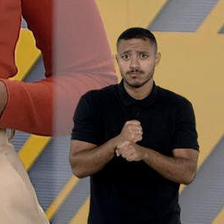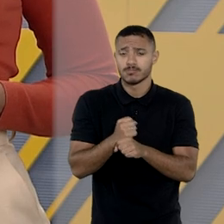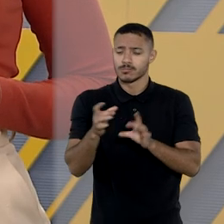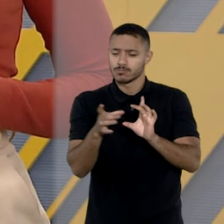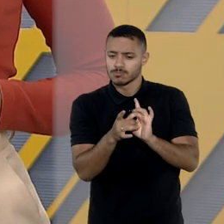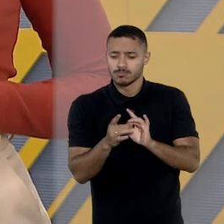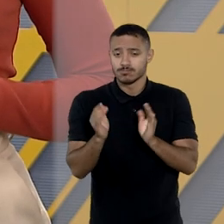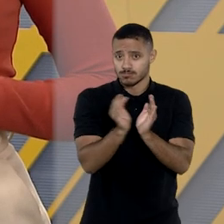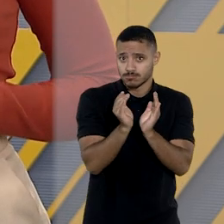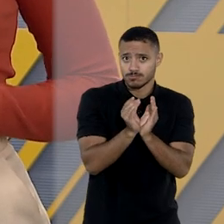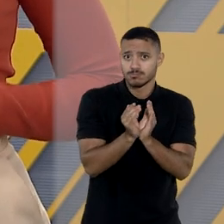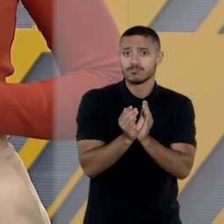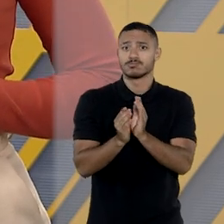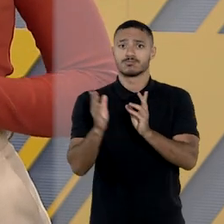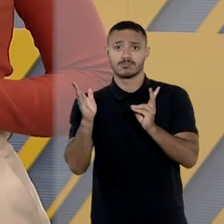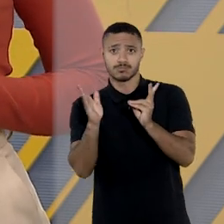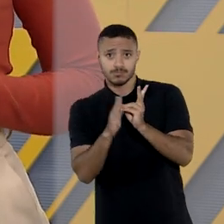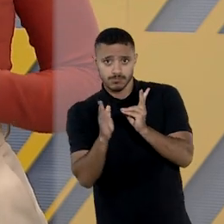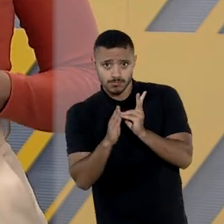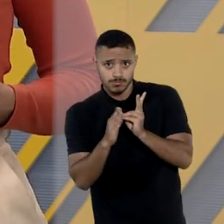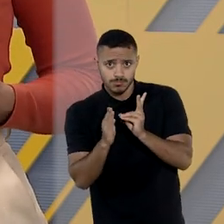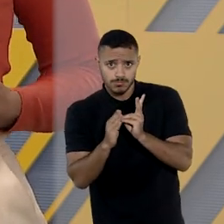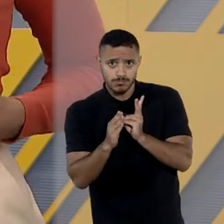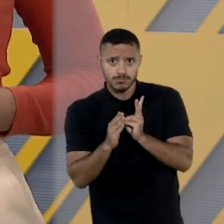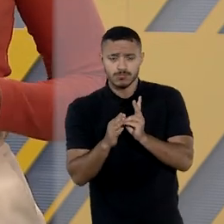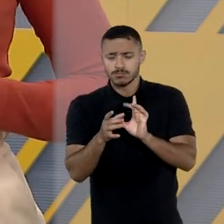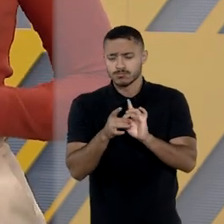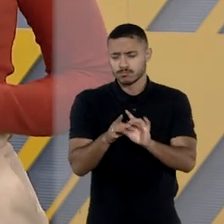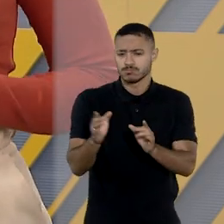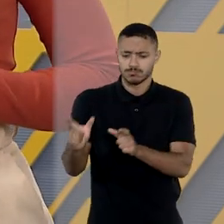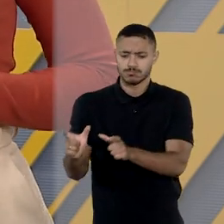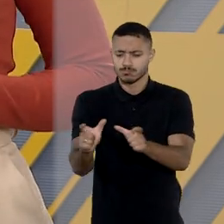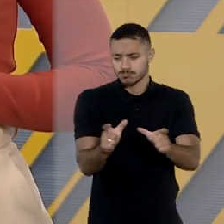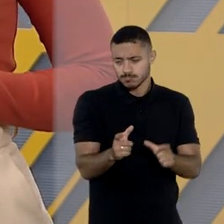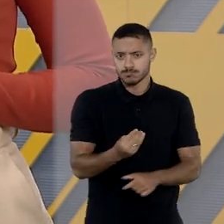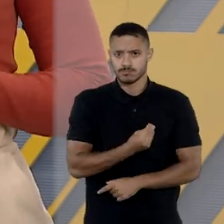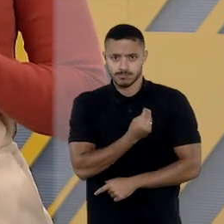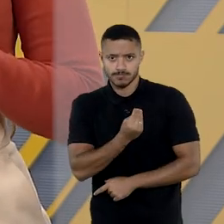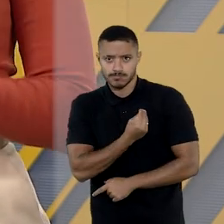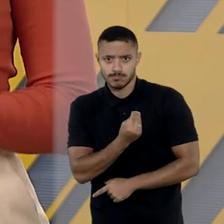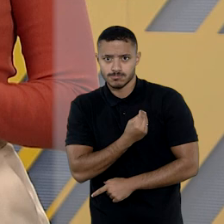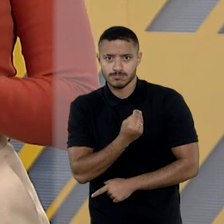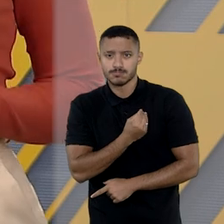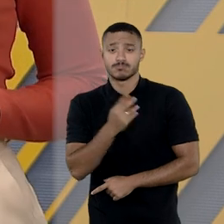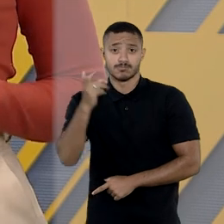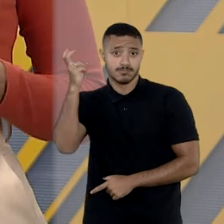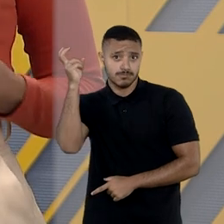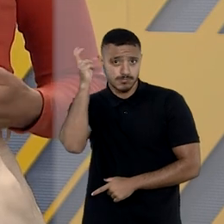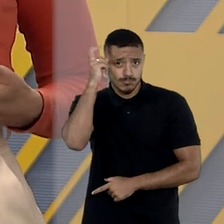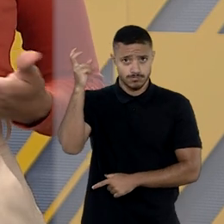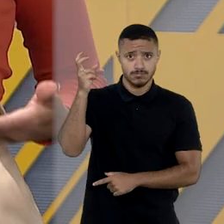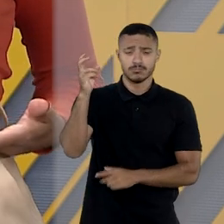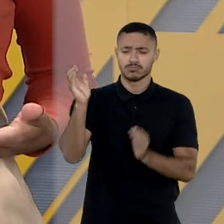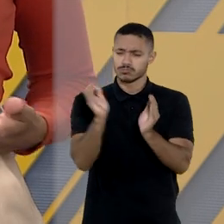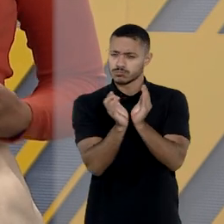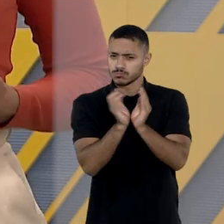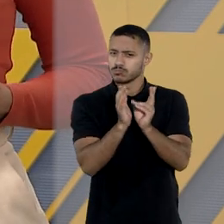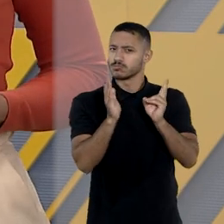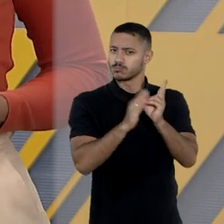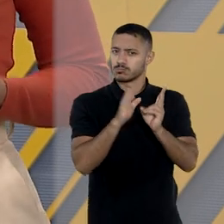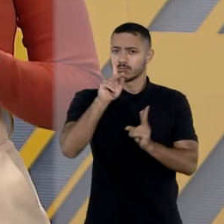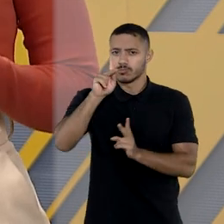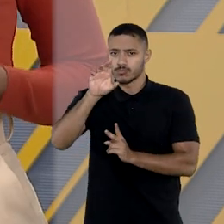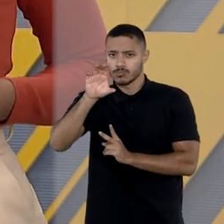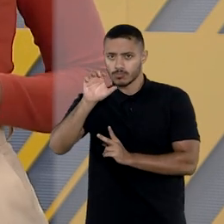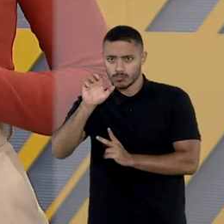a União e a Fundação Nacional do Índio destinem área para sobrevivência física e cultural do grupo indígena